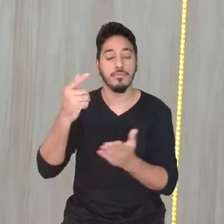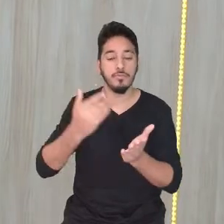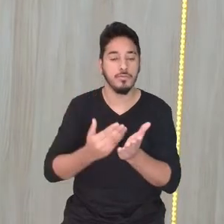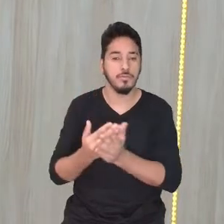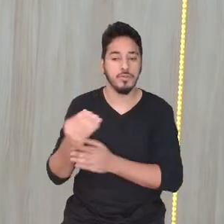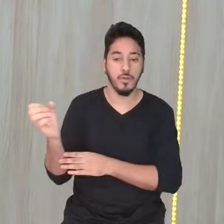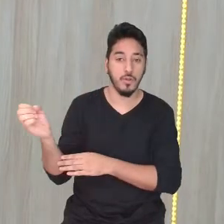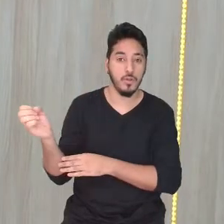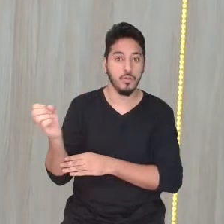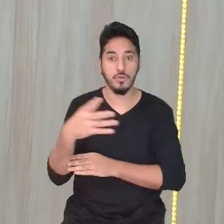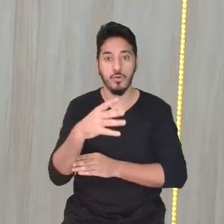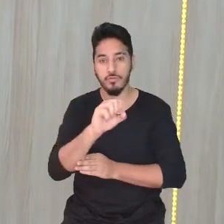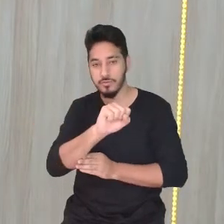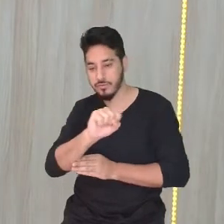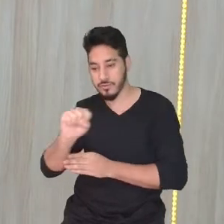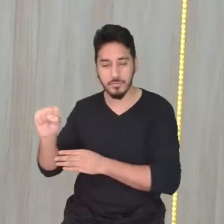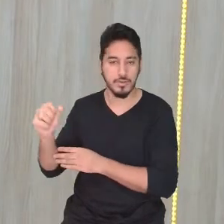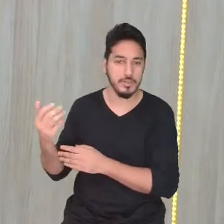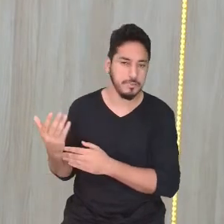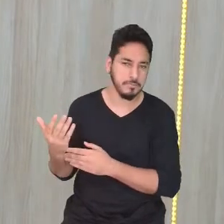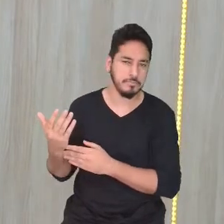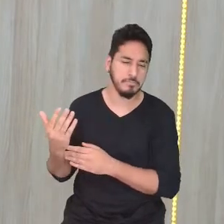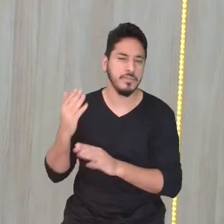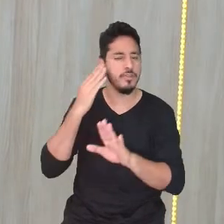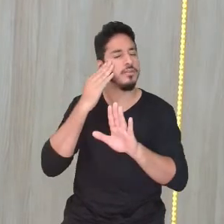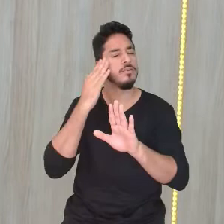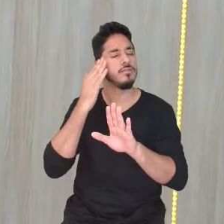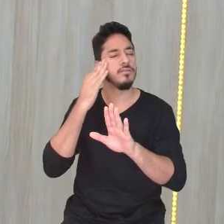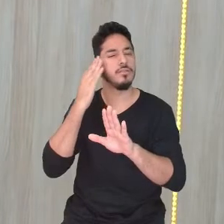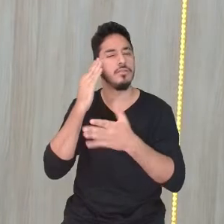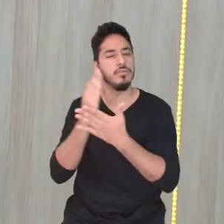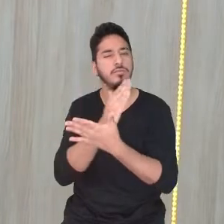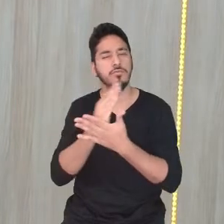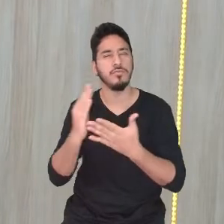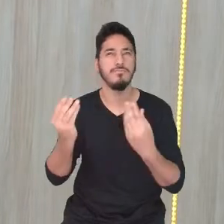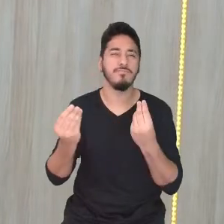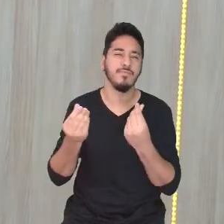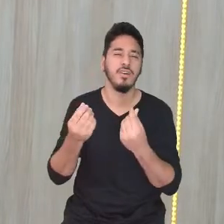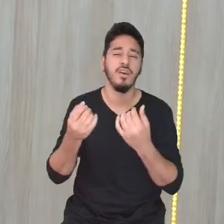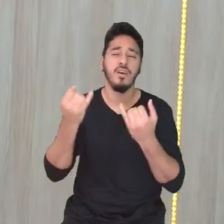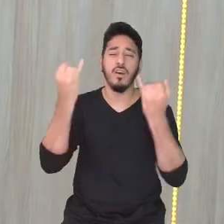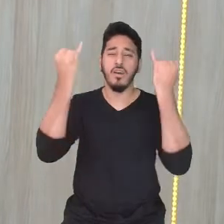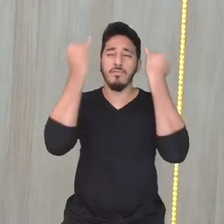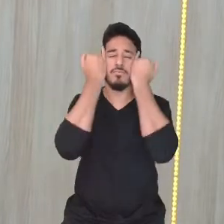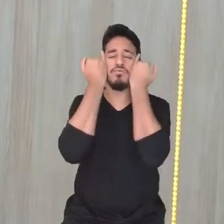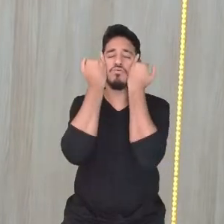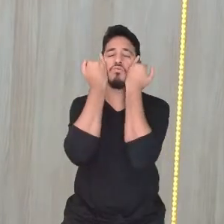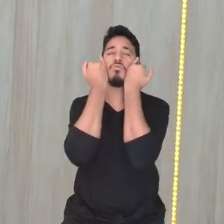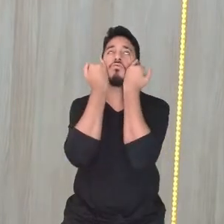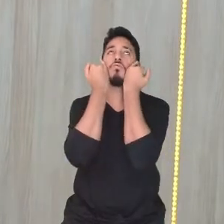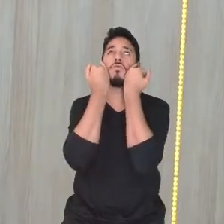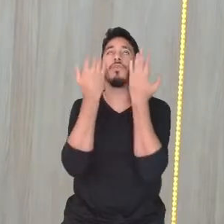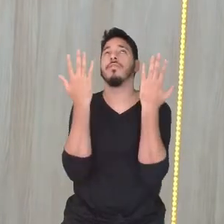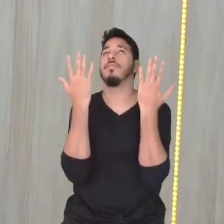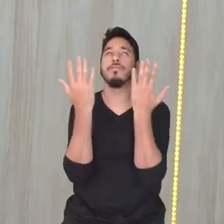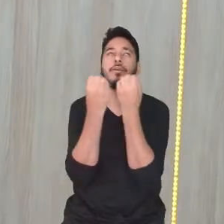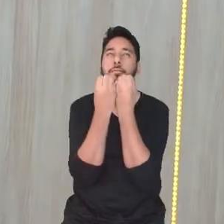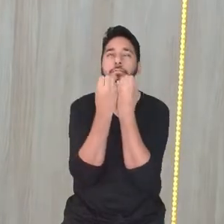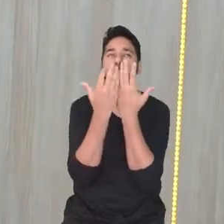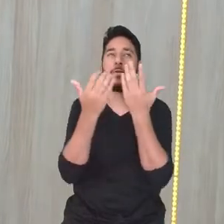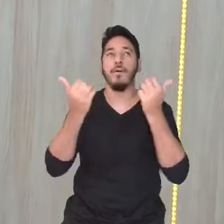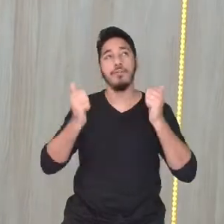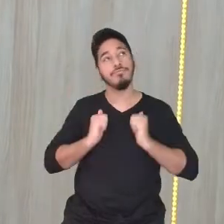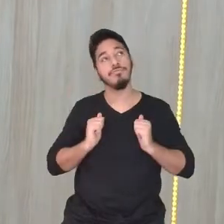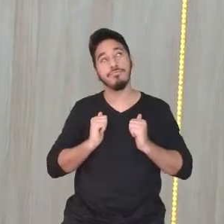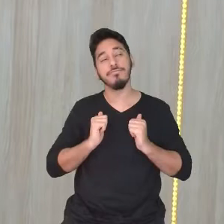um novo bimestre. E sei bem que a gente ainda está, às vezes, naquela preguicinha, né? Acostumado no recesso, que a